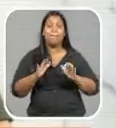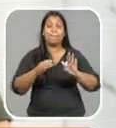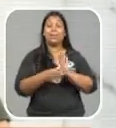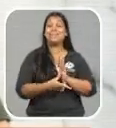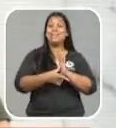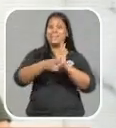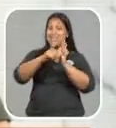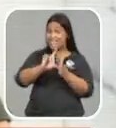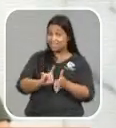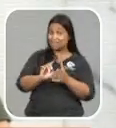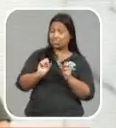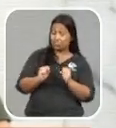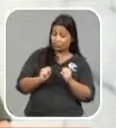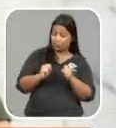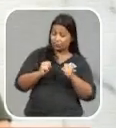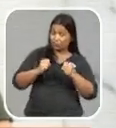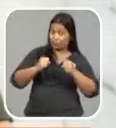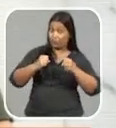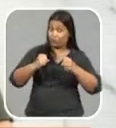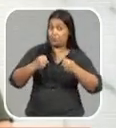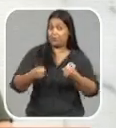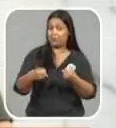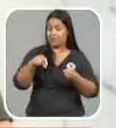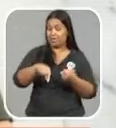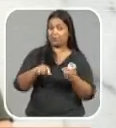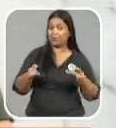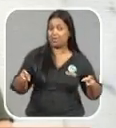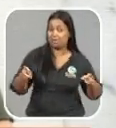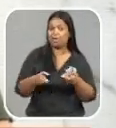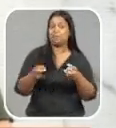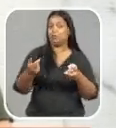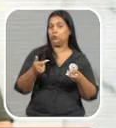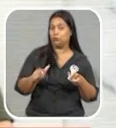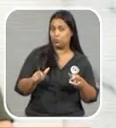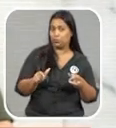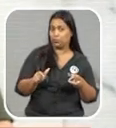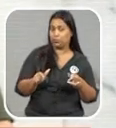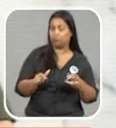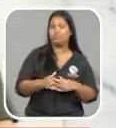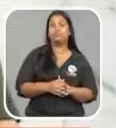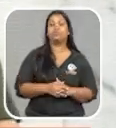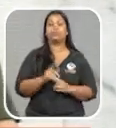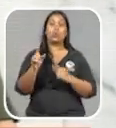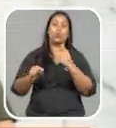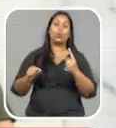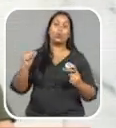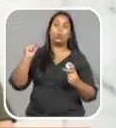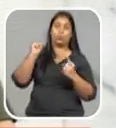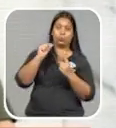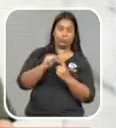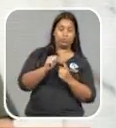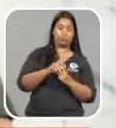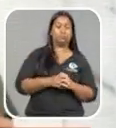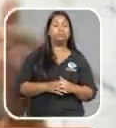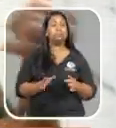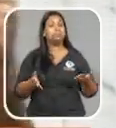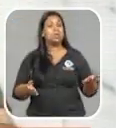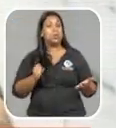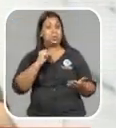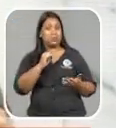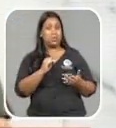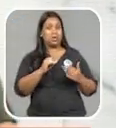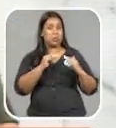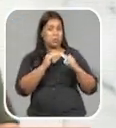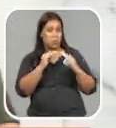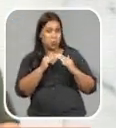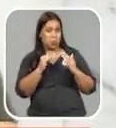poder legislativo novamente. Esse é o objetivo. Fala assim, você é a favor de emenda? Você acha o sistema correto, a